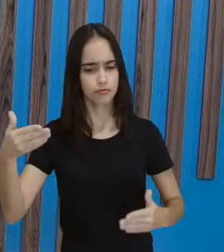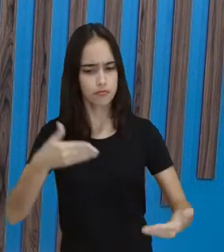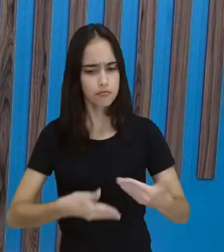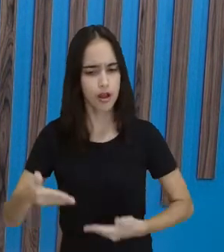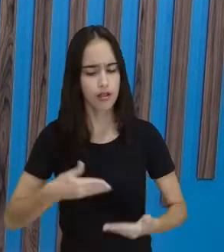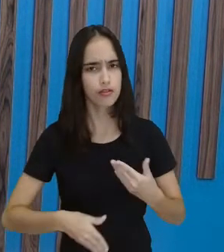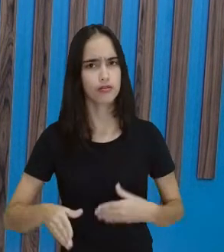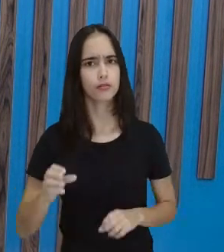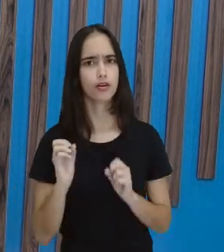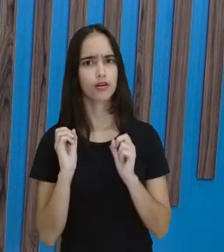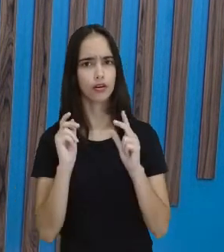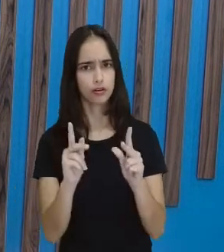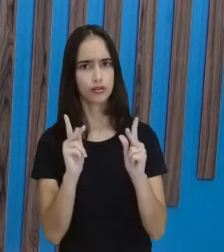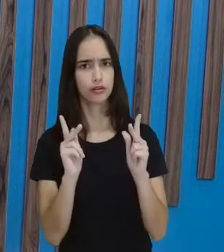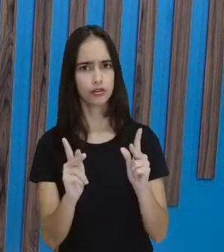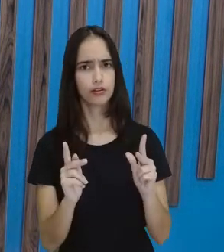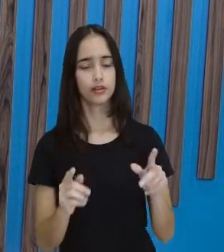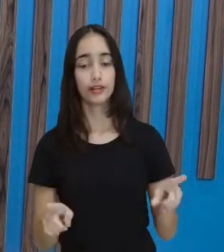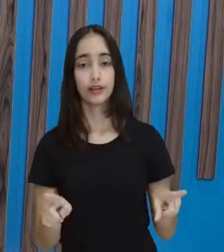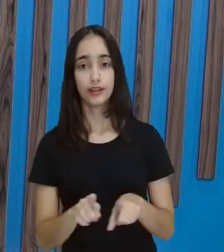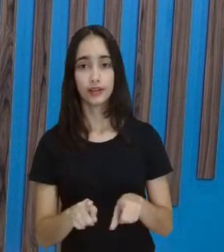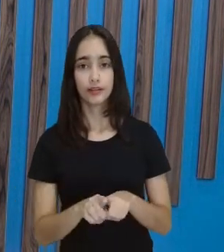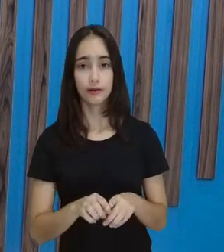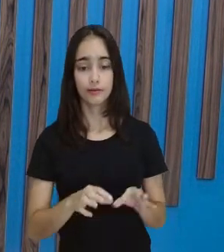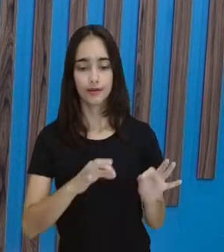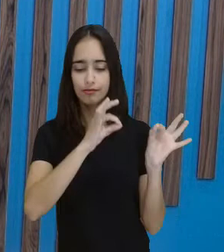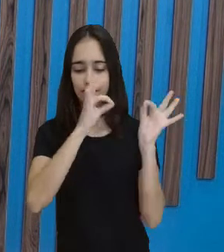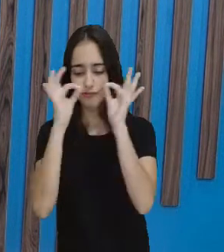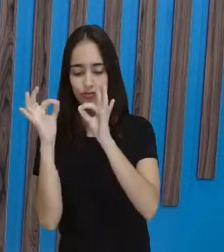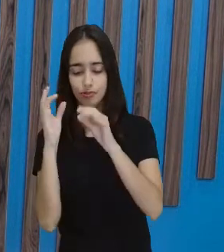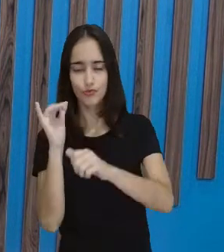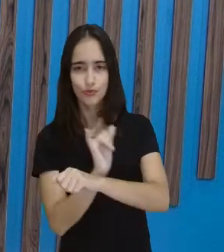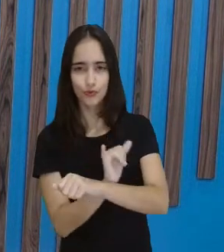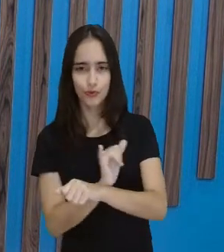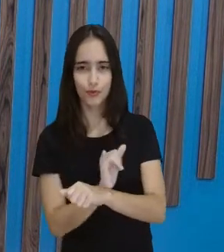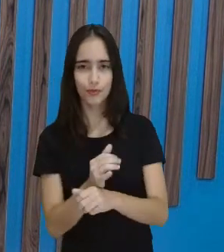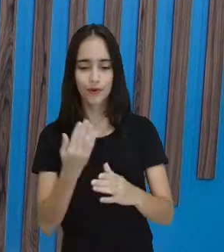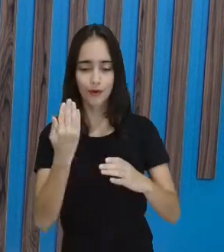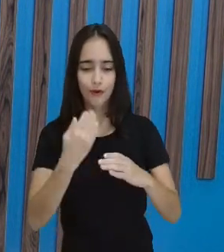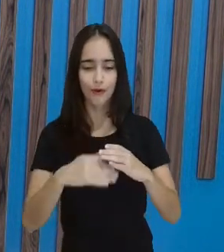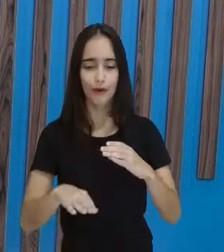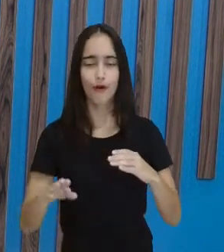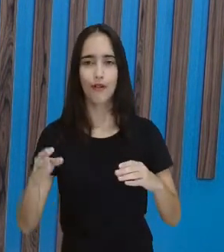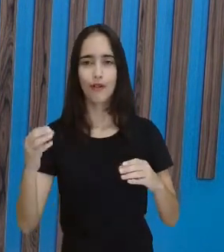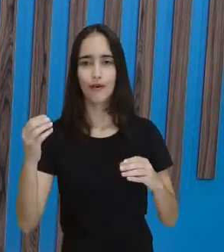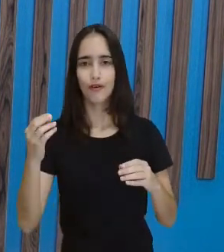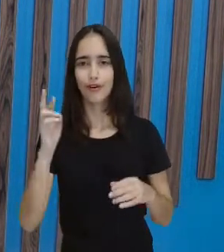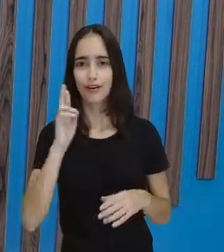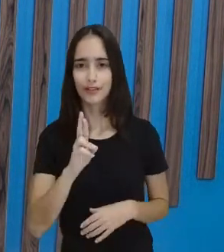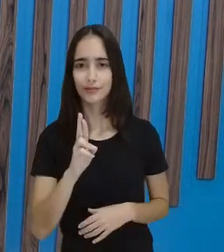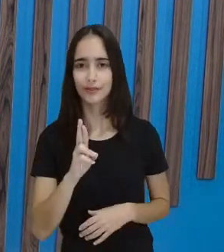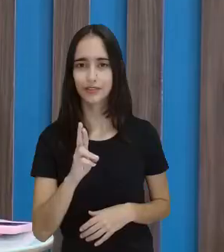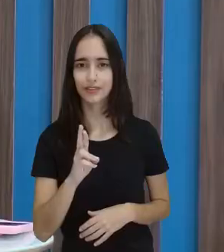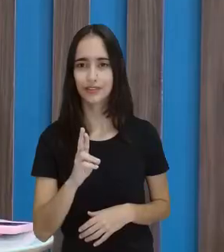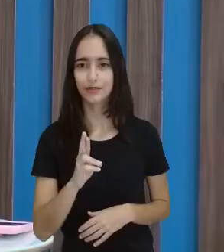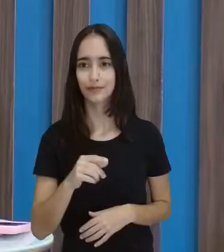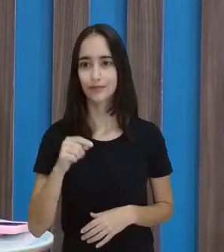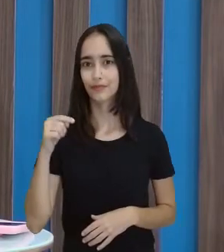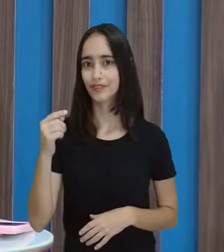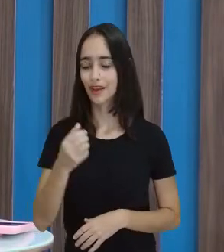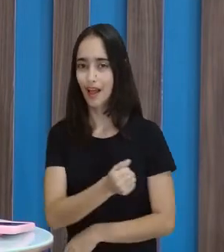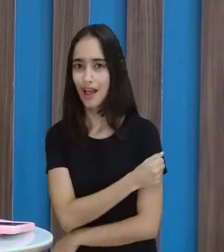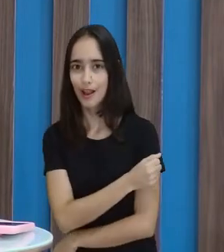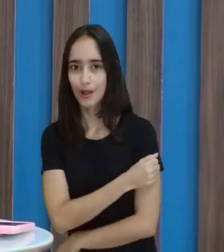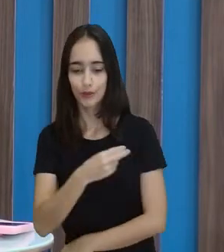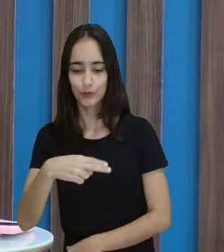E quem nos assistir pelo YouTube participa também colocando a resposta. Nuala tá aqui super atenta, viu? Nuala já chegou. Muito